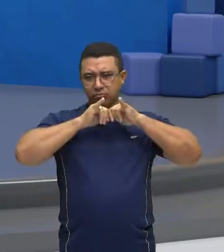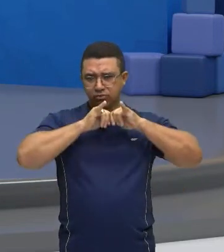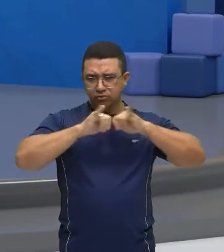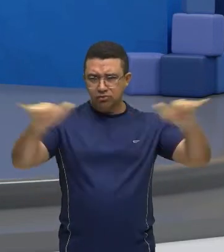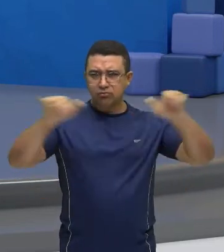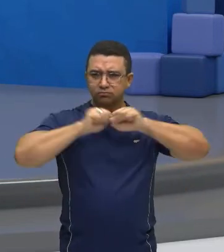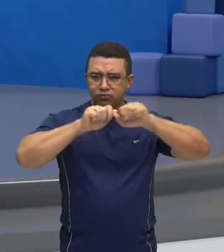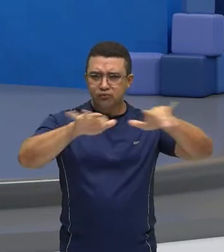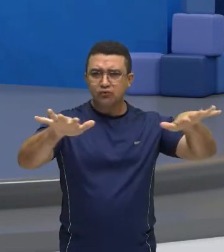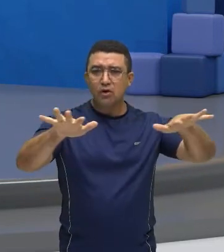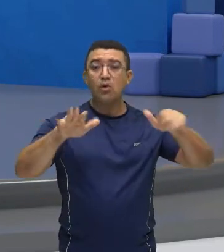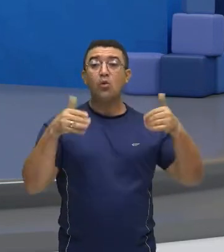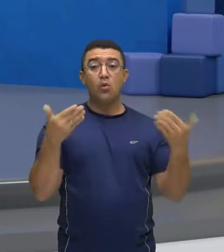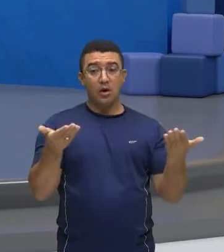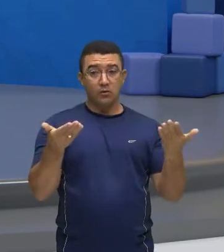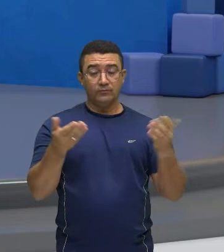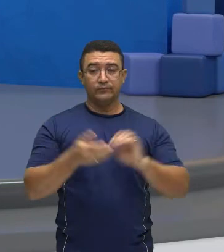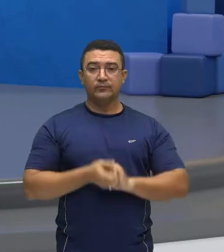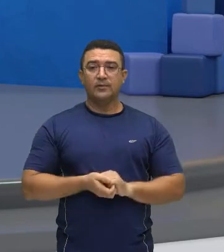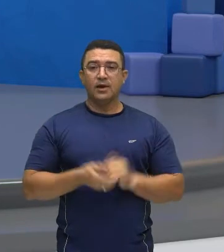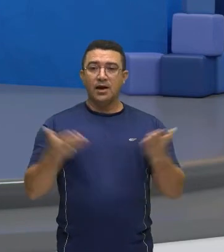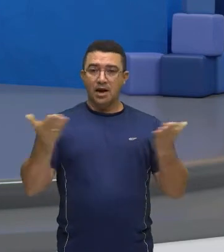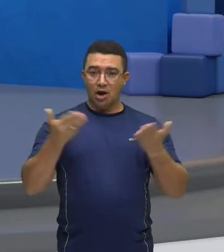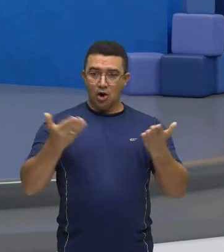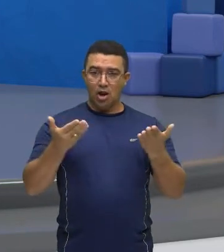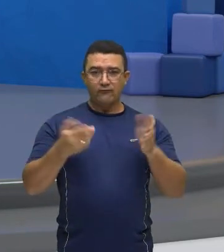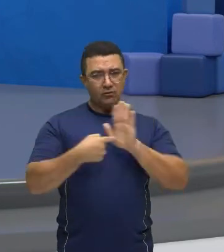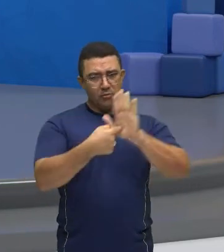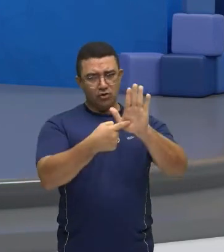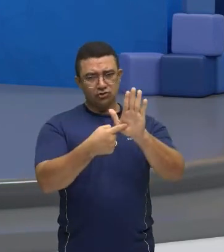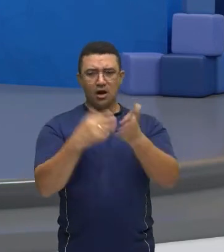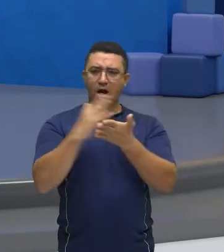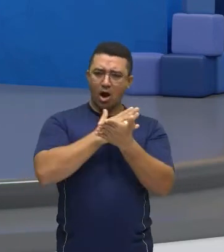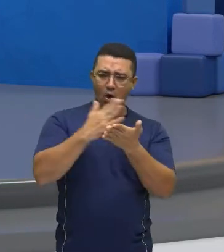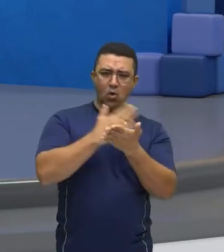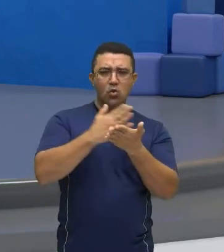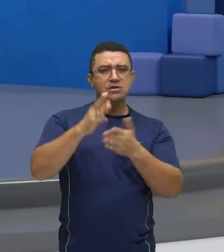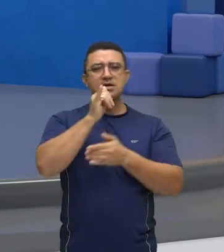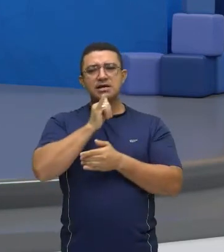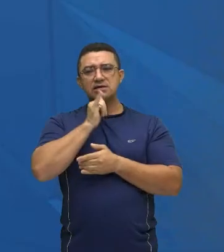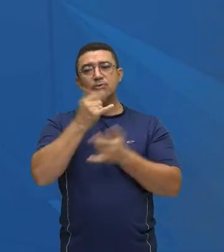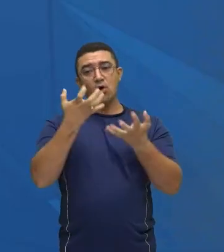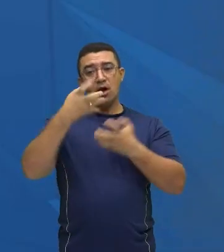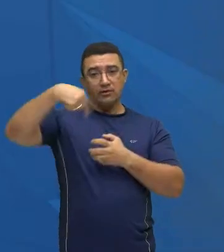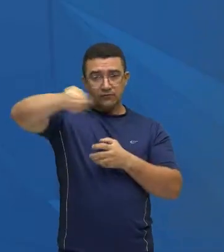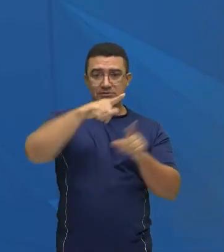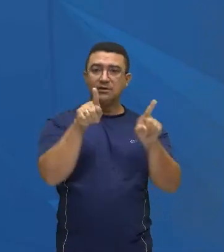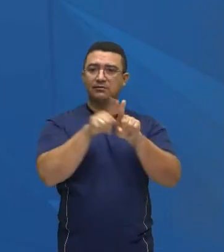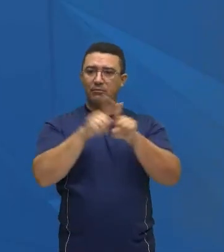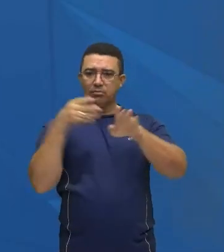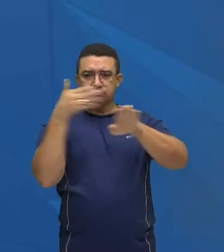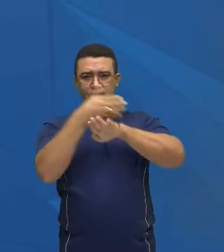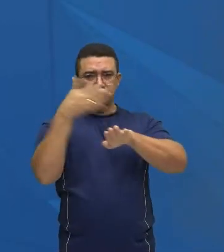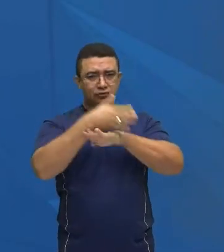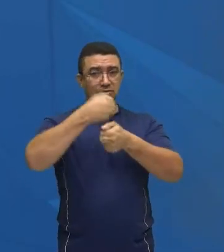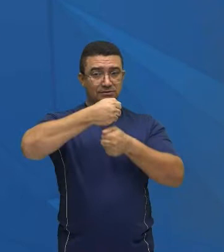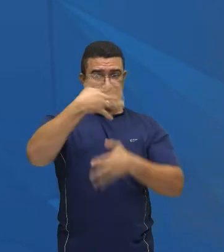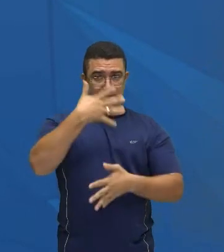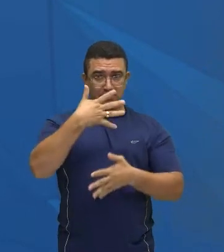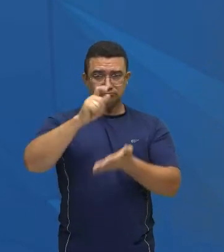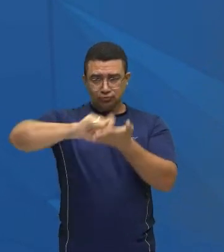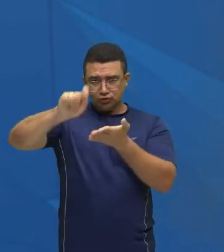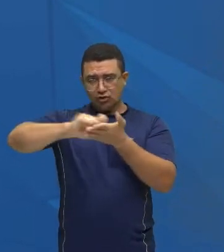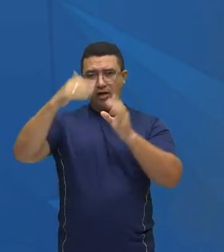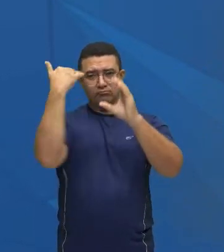para você? E nesse momento eu trouxe alguns exemplos e eu quero ouvir de vocês no nosso chat. Escreve